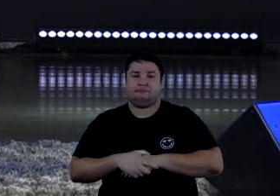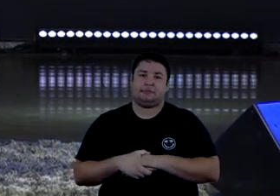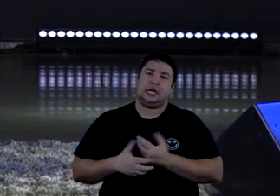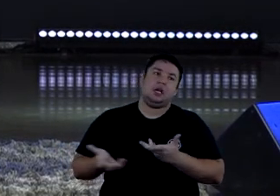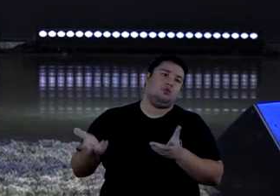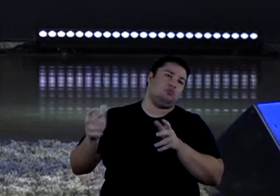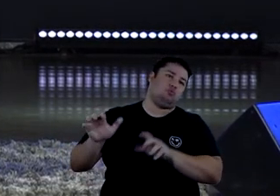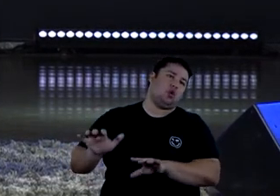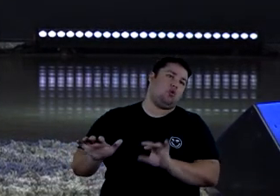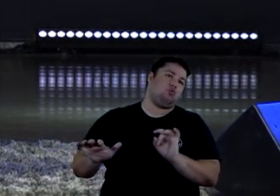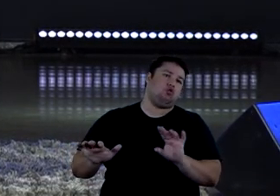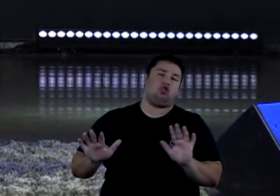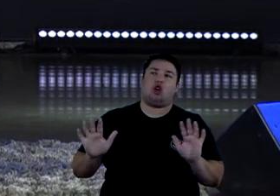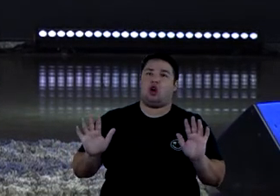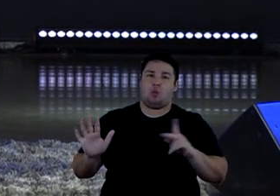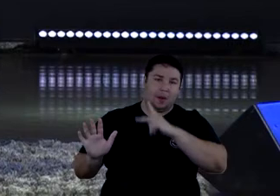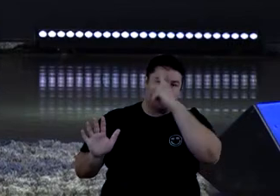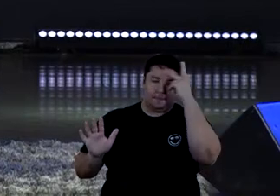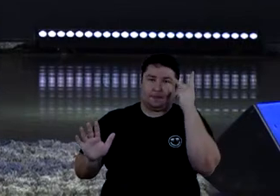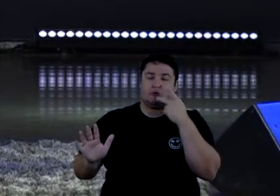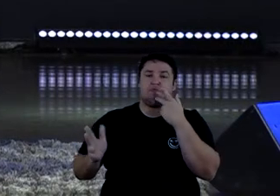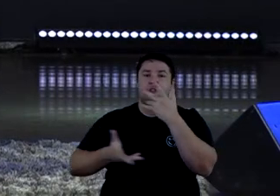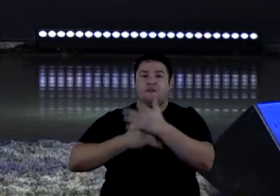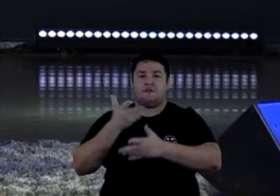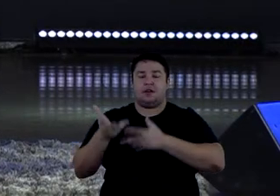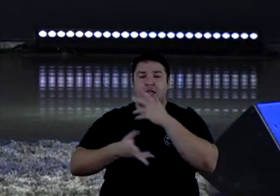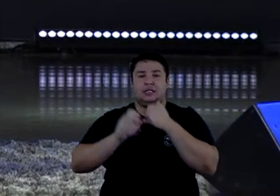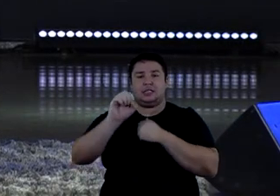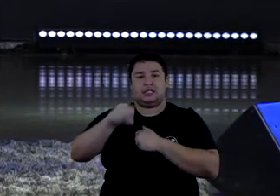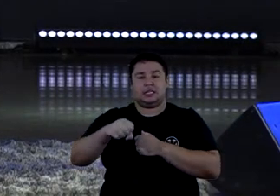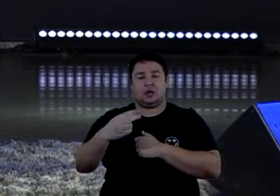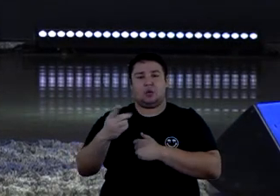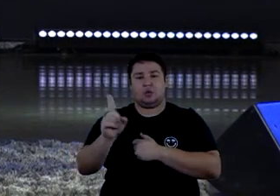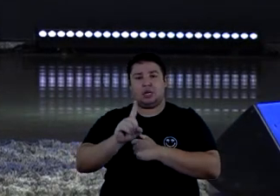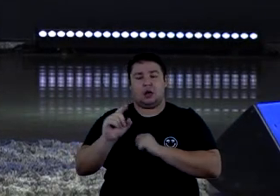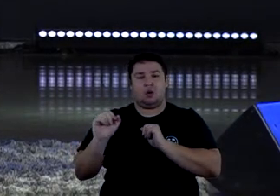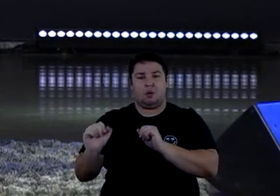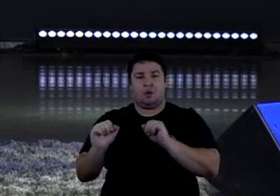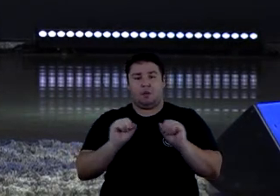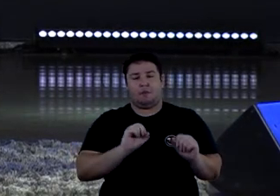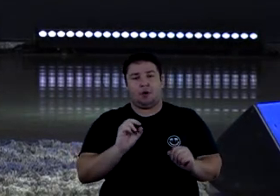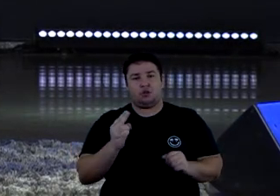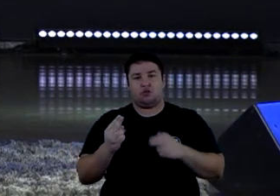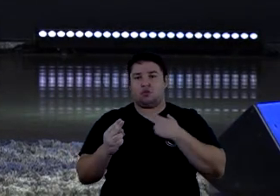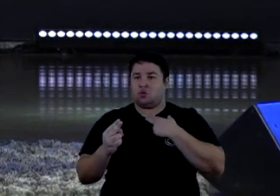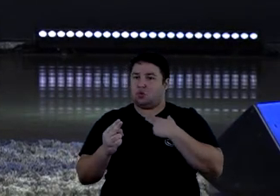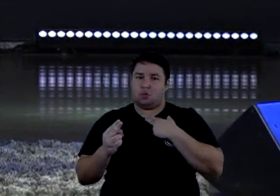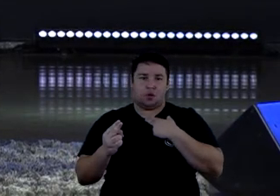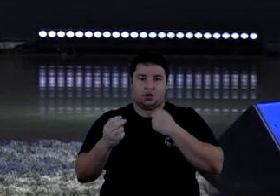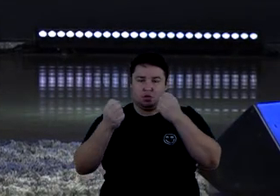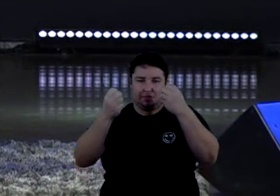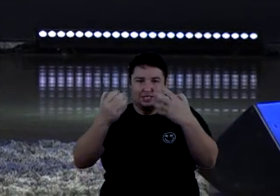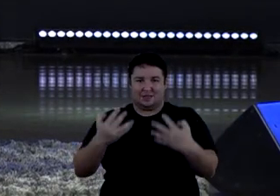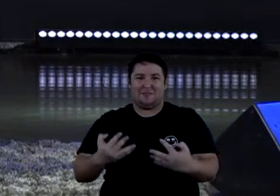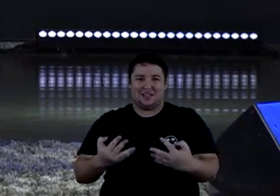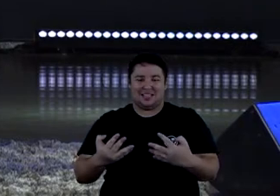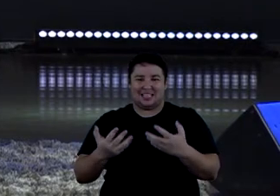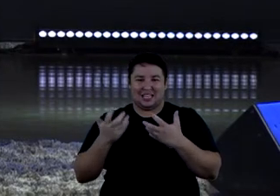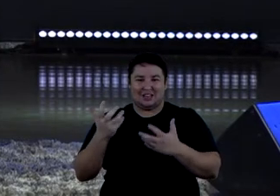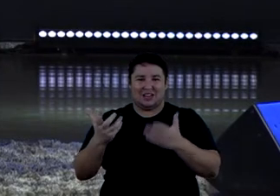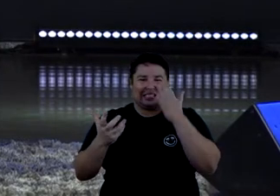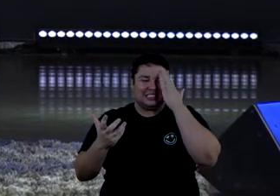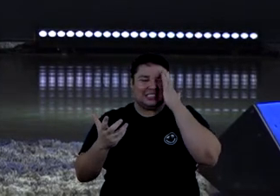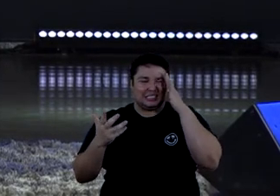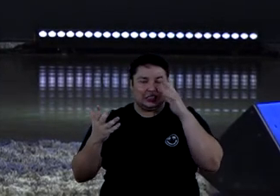quero só uma pessoa que me diga sim ou não, pode ou não pode. Eu quero, me explique o princípio, que eu quero entender. Eu quero que isso aqui